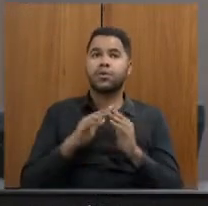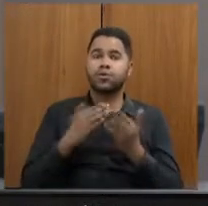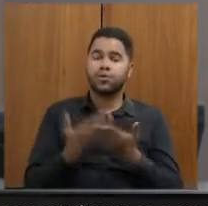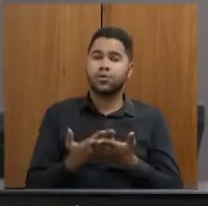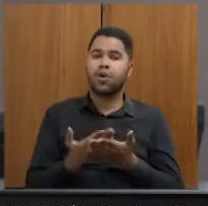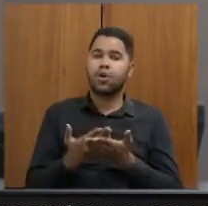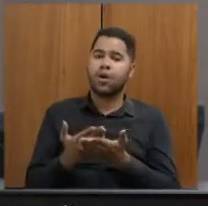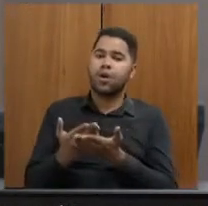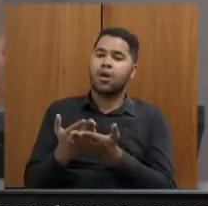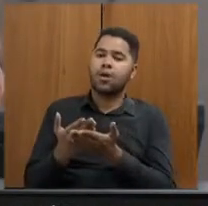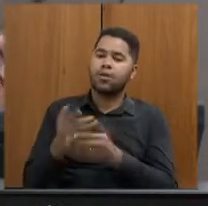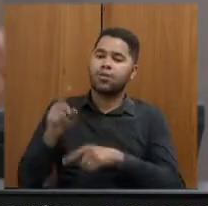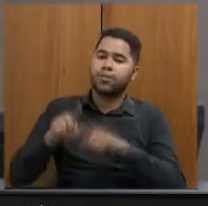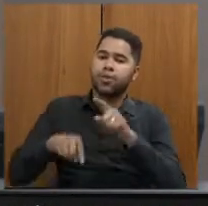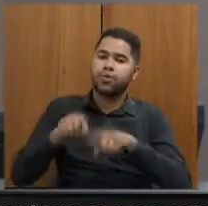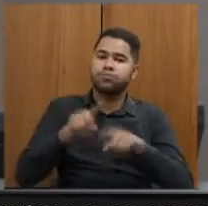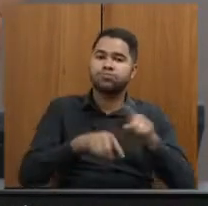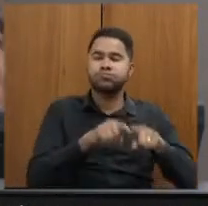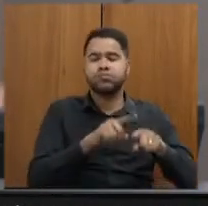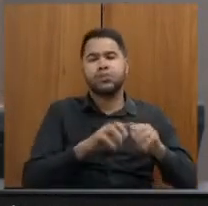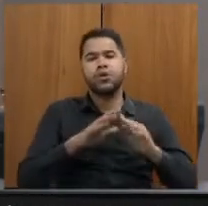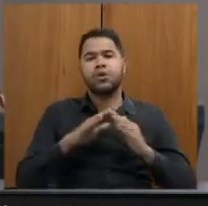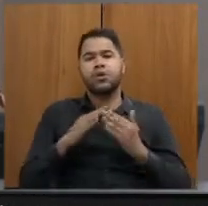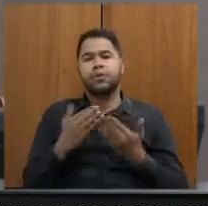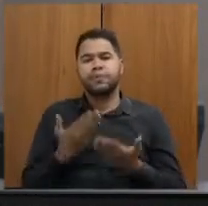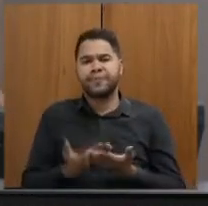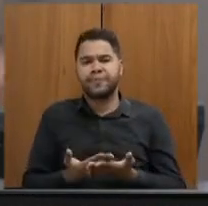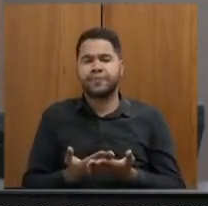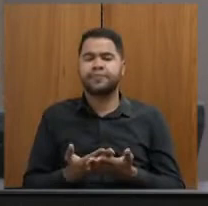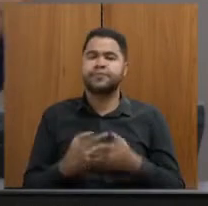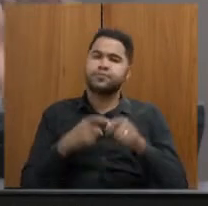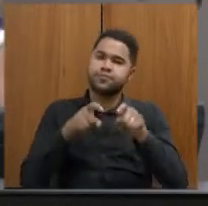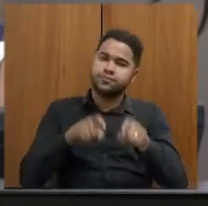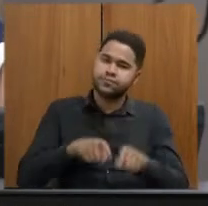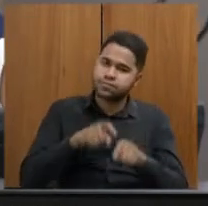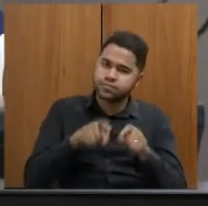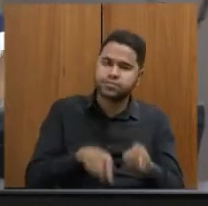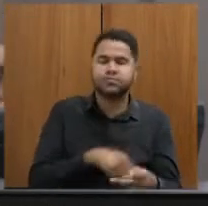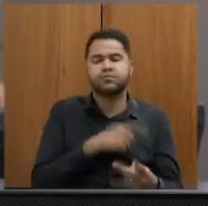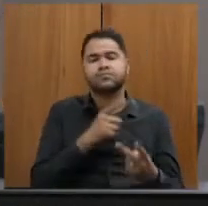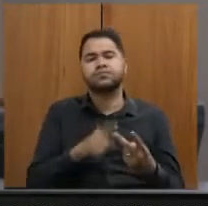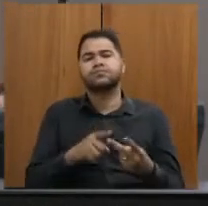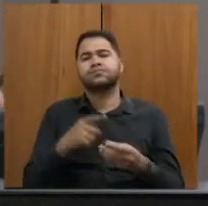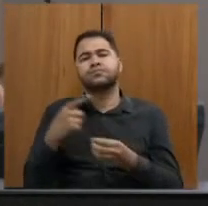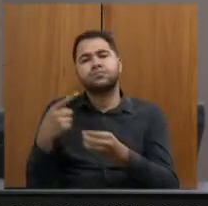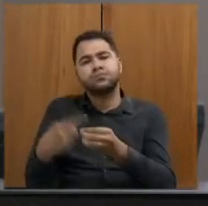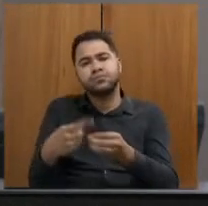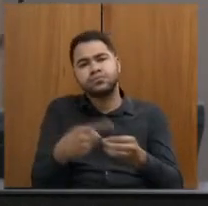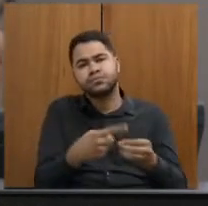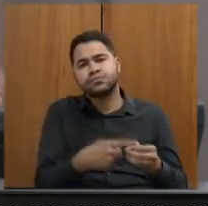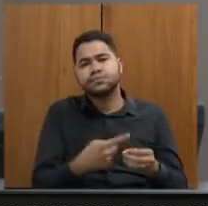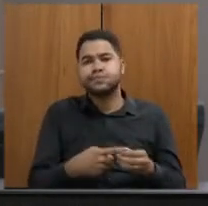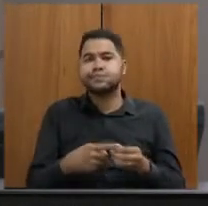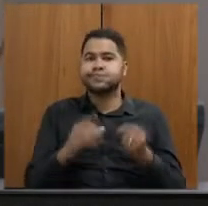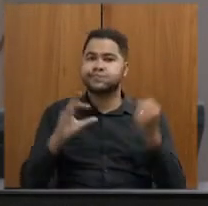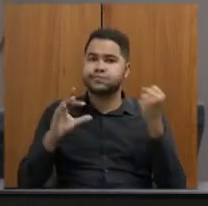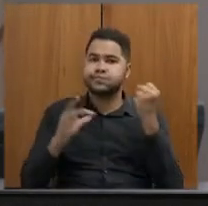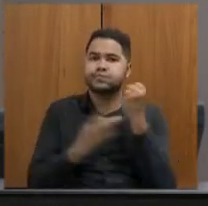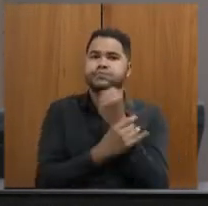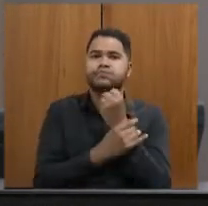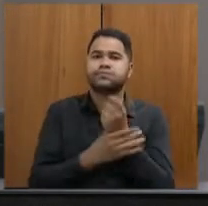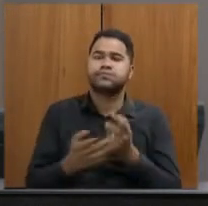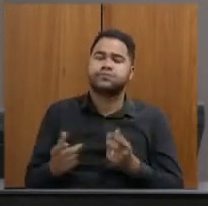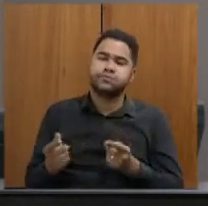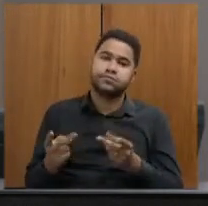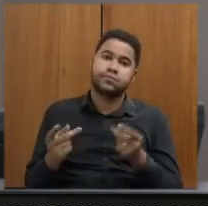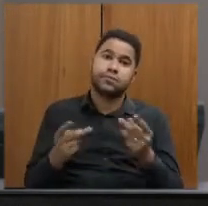inserindo esse produto da Agricultura Familiar nas escolas Rurais as escolas das cidades tendo a garantia também de